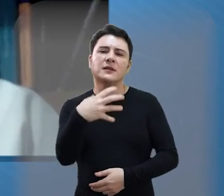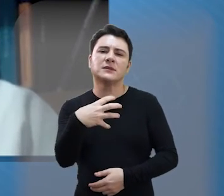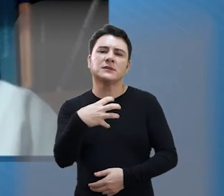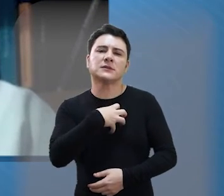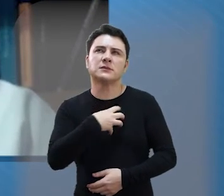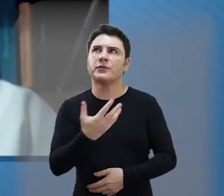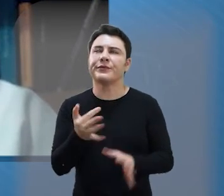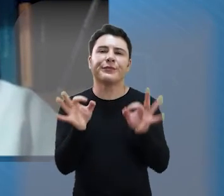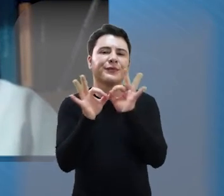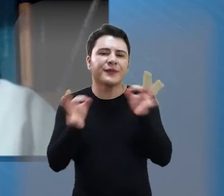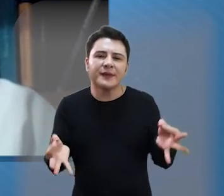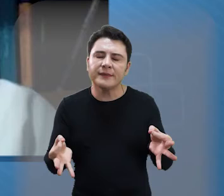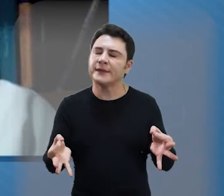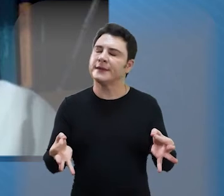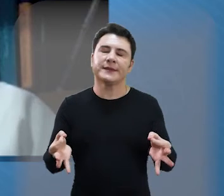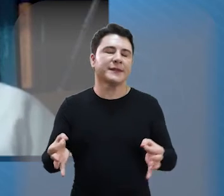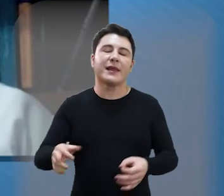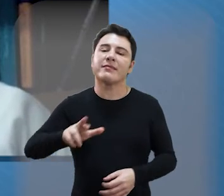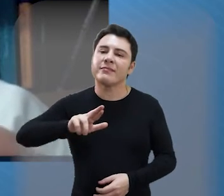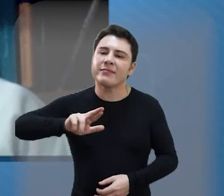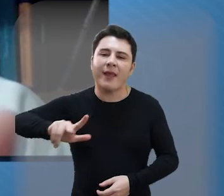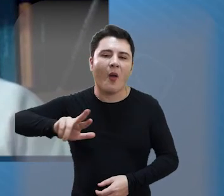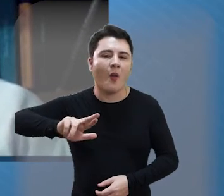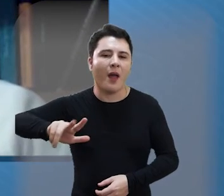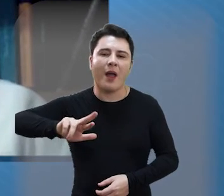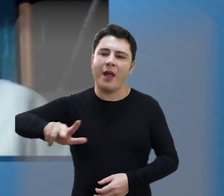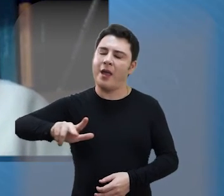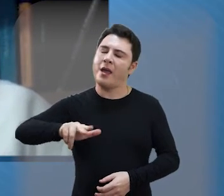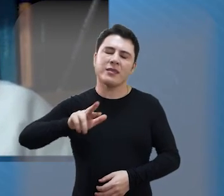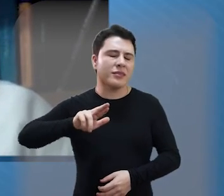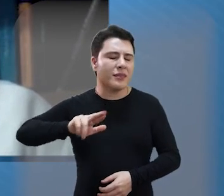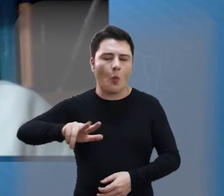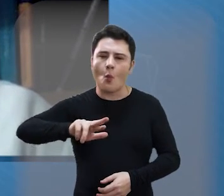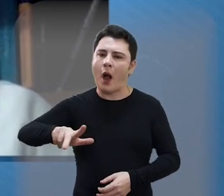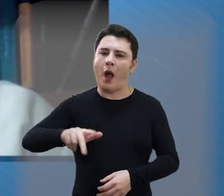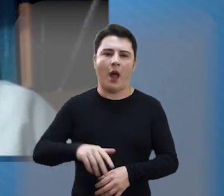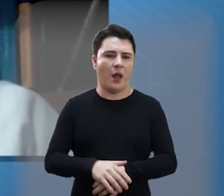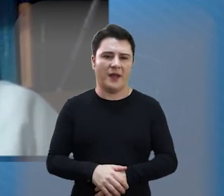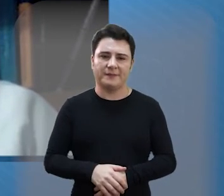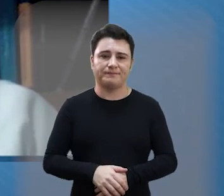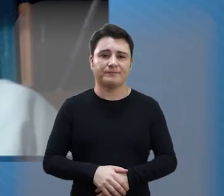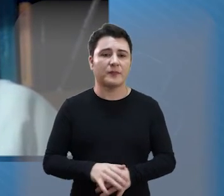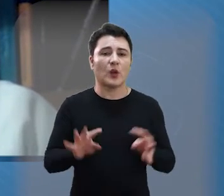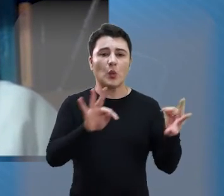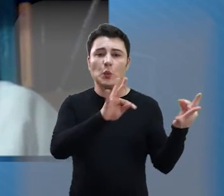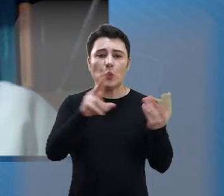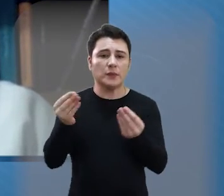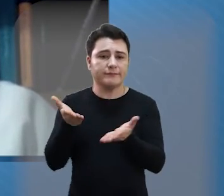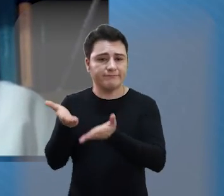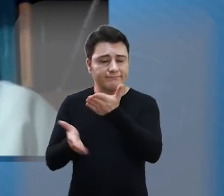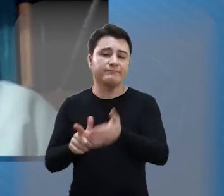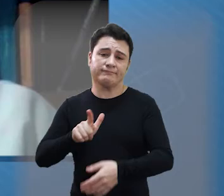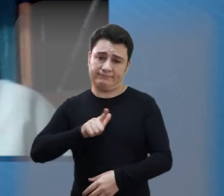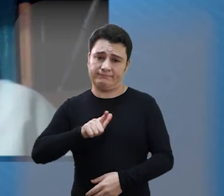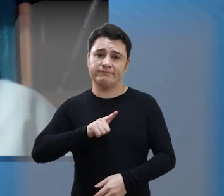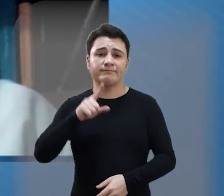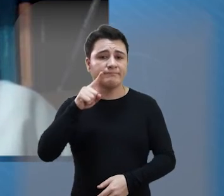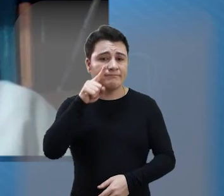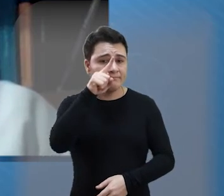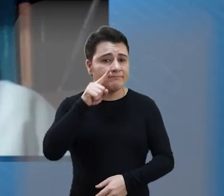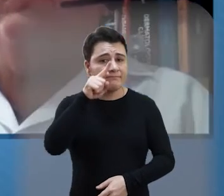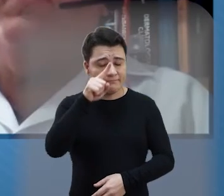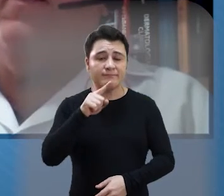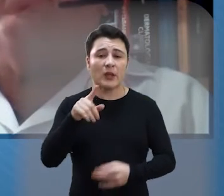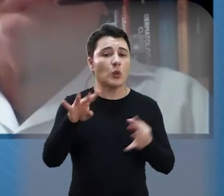Procedimentos estéticos, apesar de muitas vezes serem divulgados como inofensivos, eles não são.